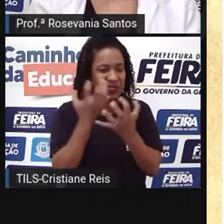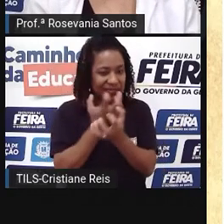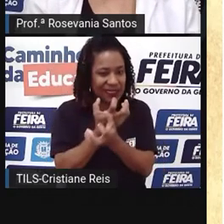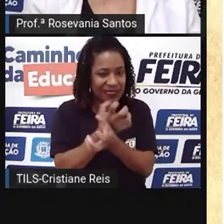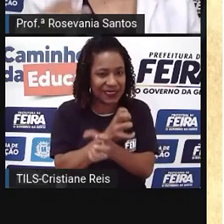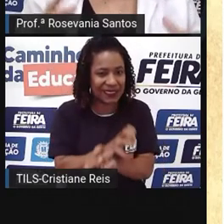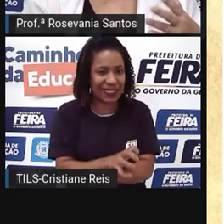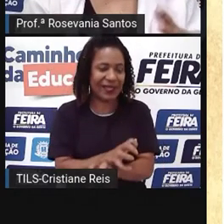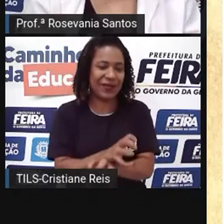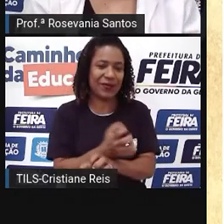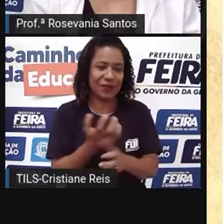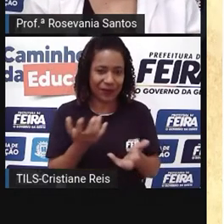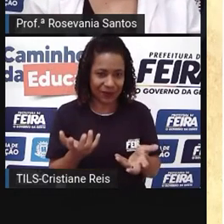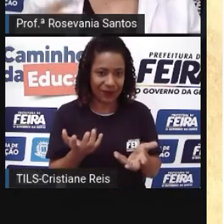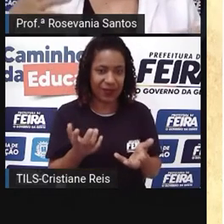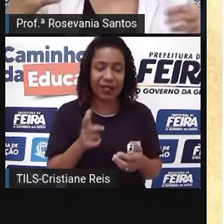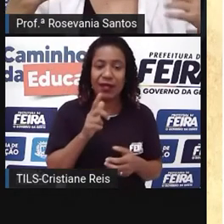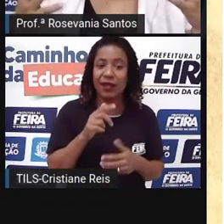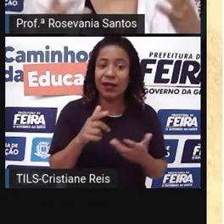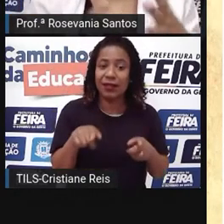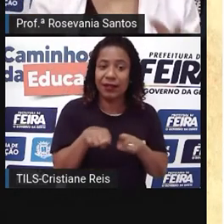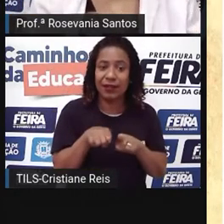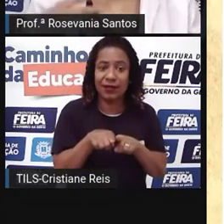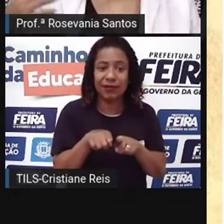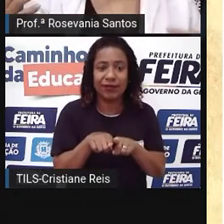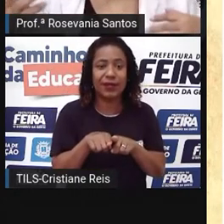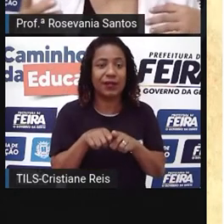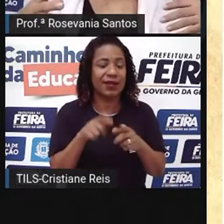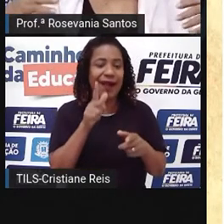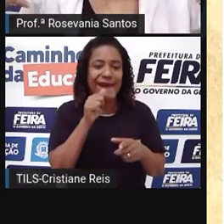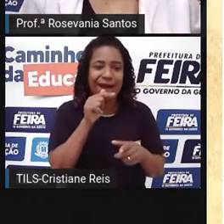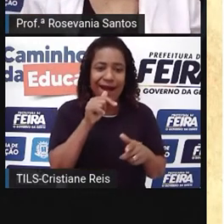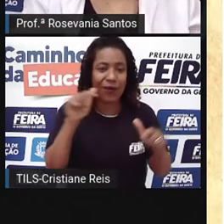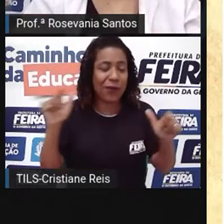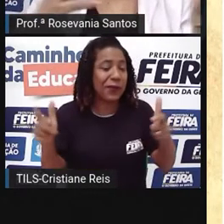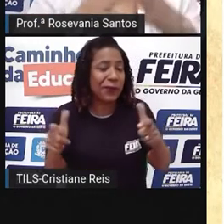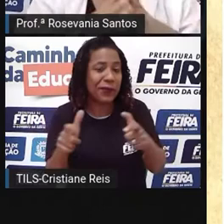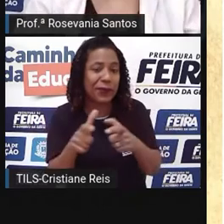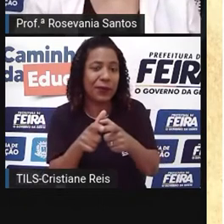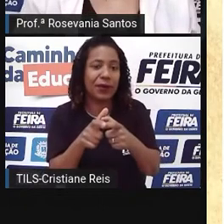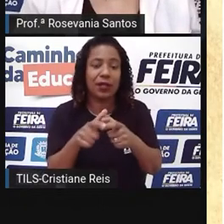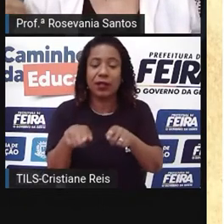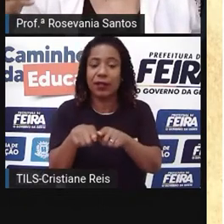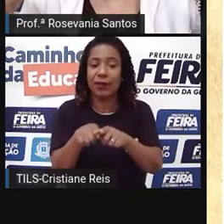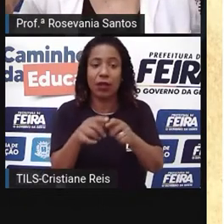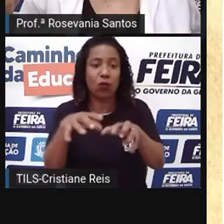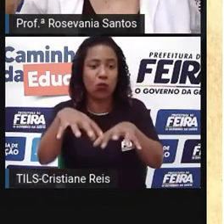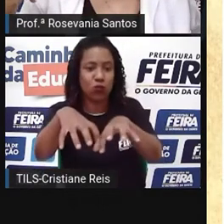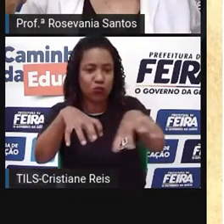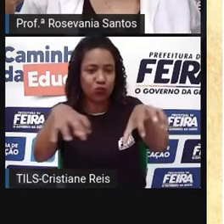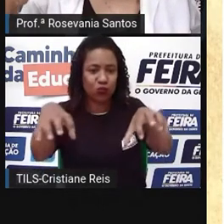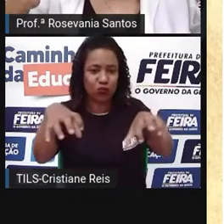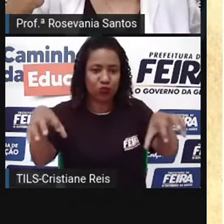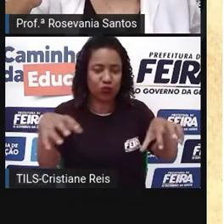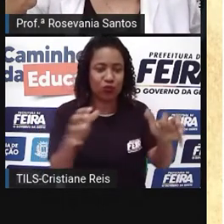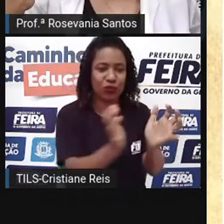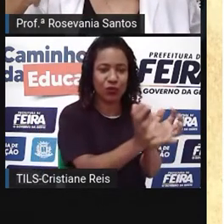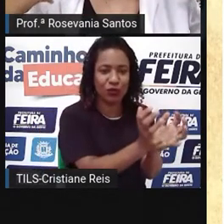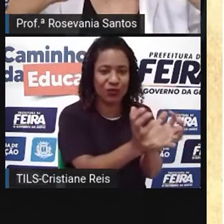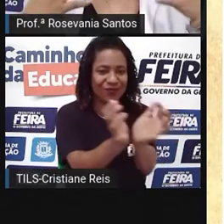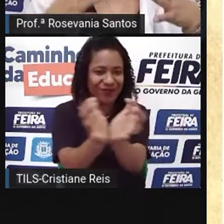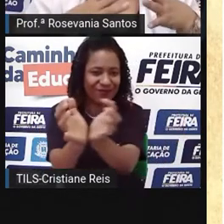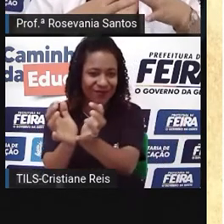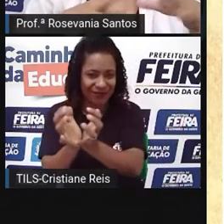secos, né, onde tem a população, né, dos Tuaregues, que é uma grande tribo, né, embora dizer assim, né,